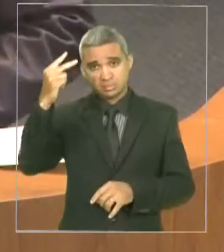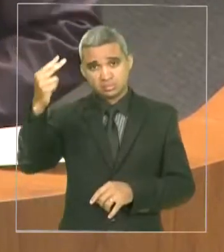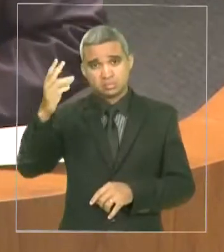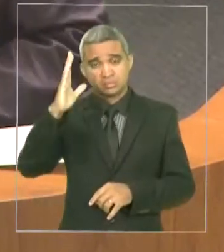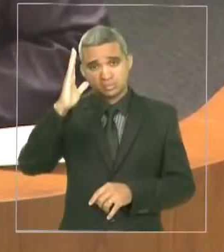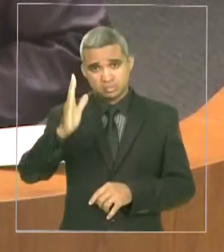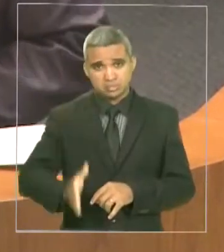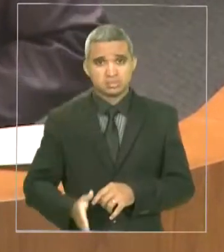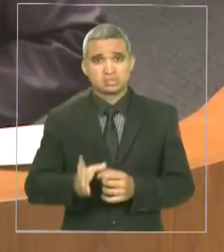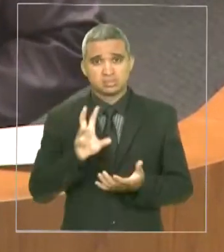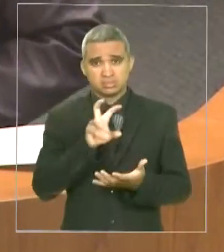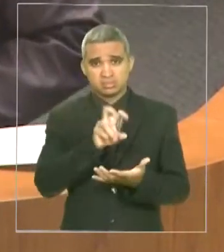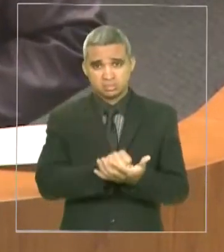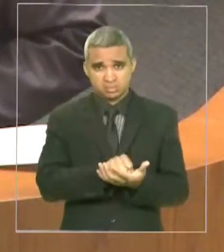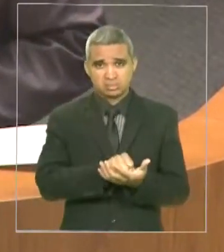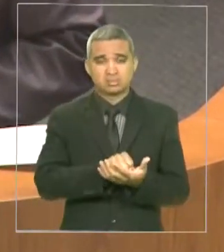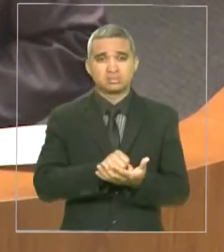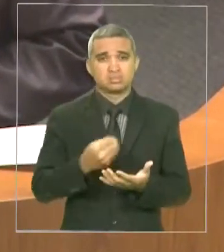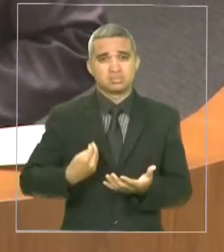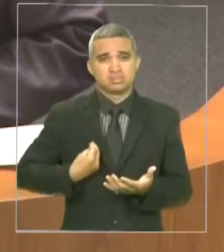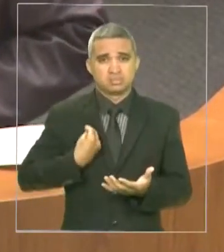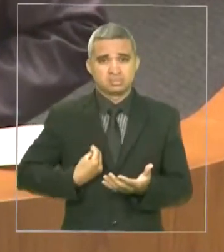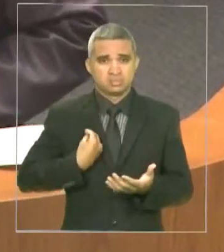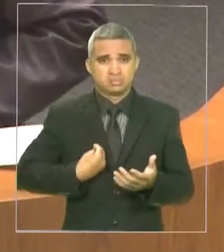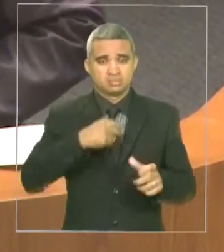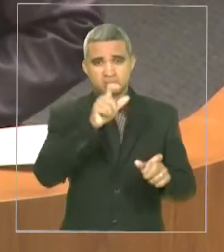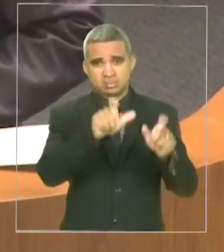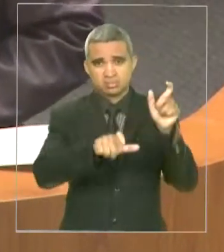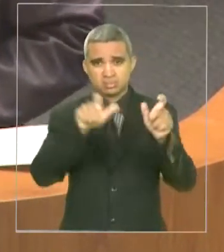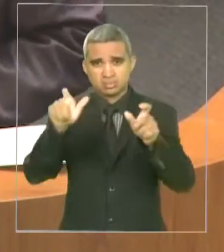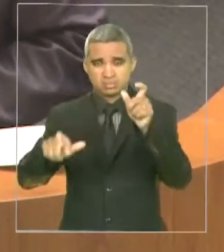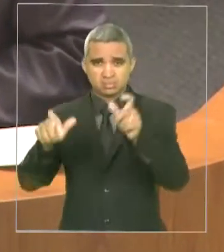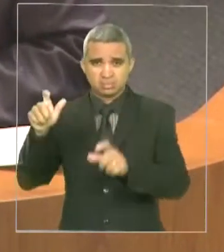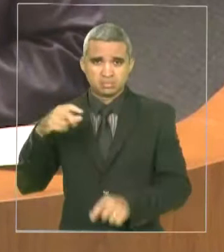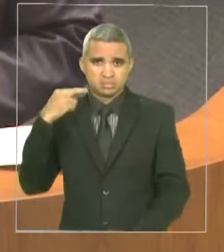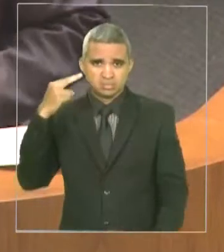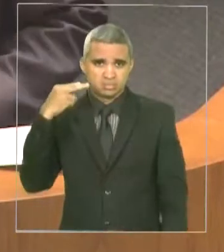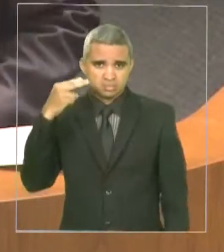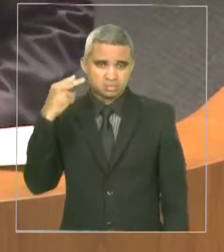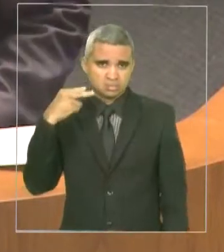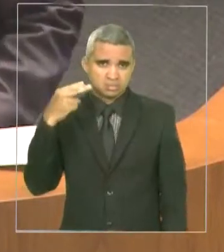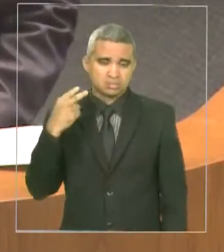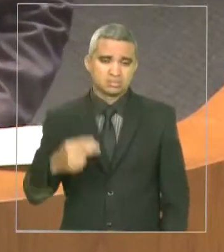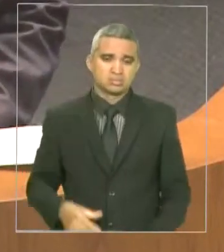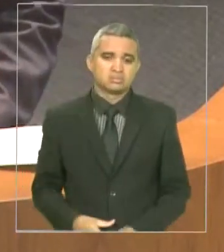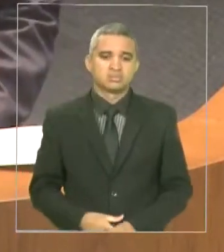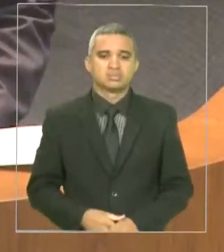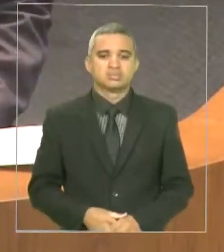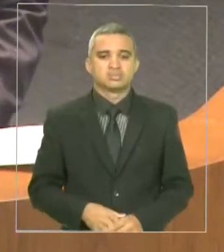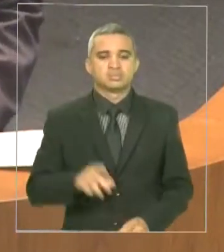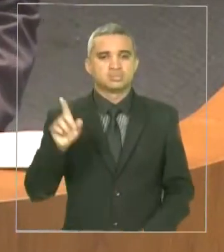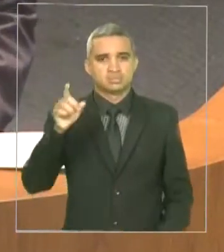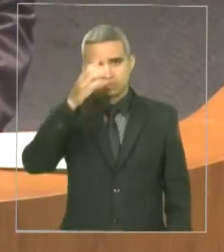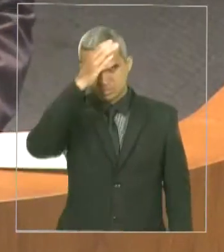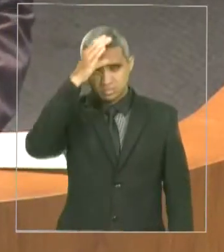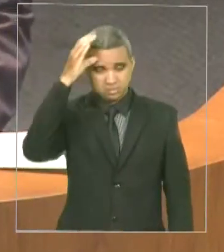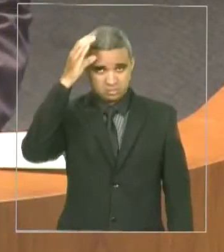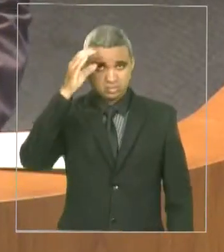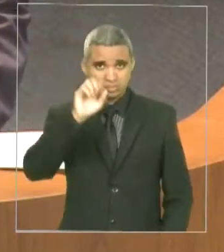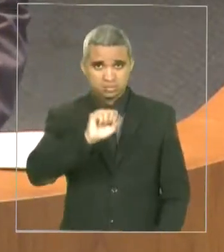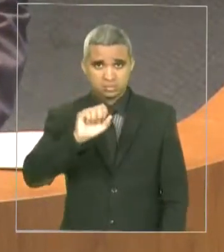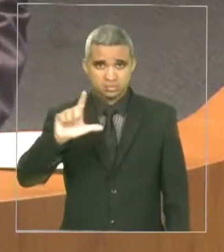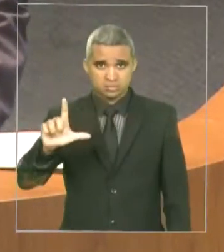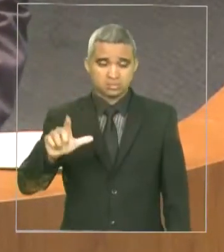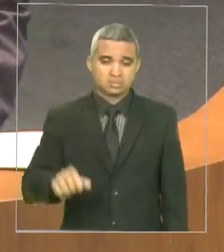registrou a sua passagem, ou a passagem daqueles oradores pela Câmara Municipal de São